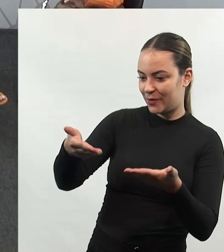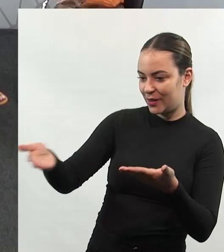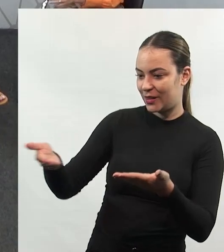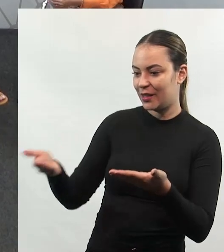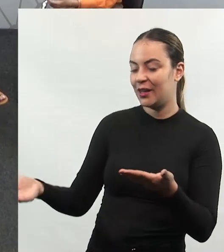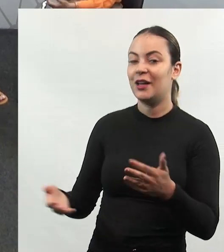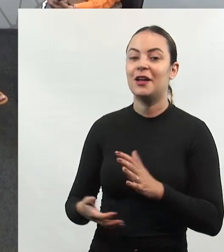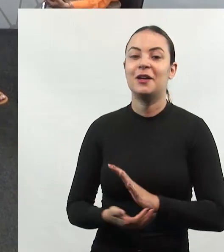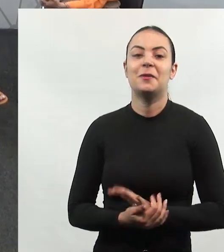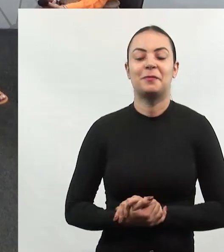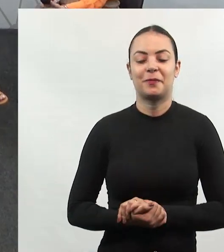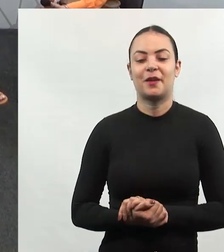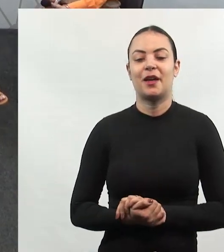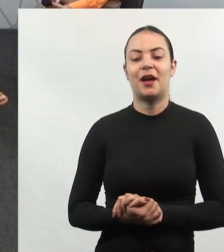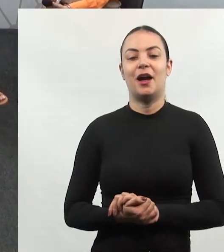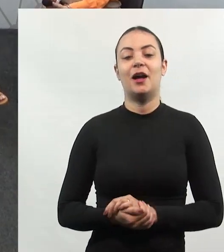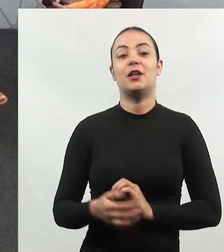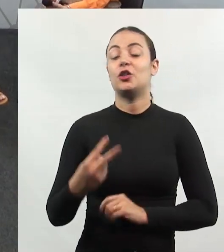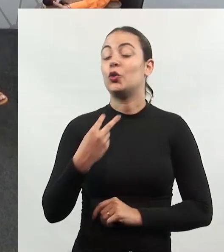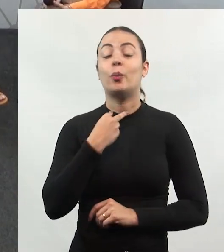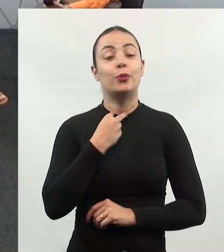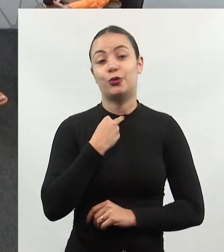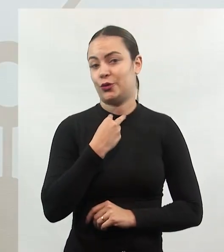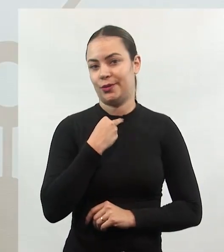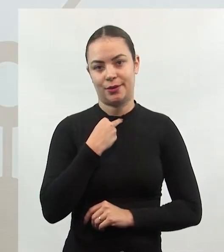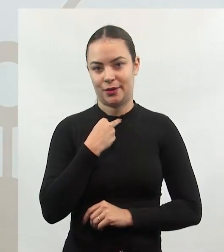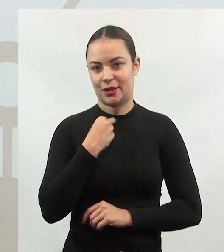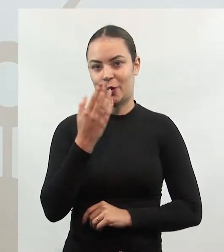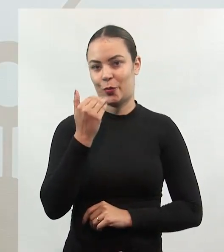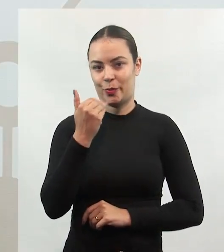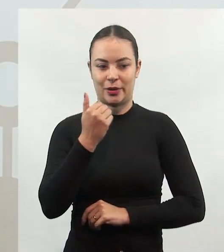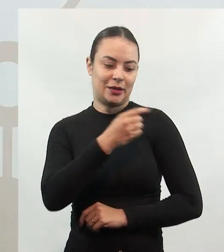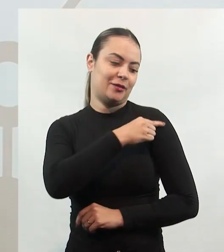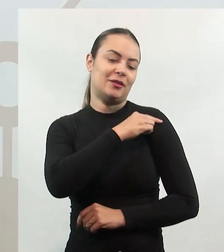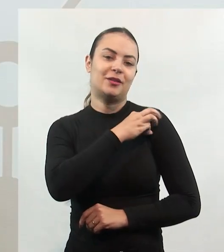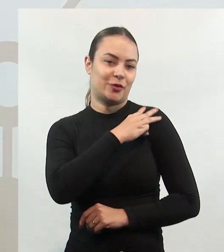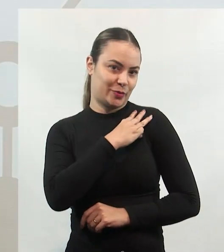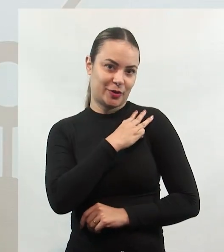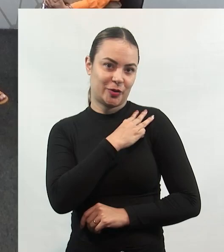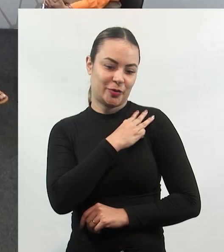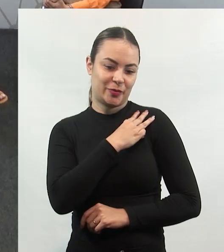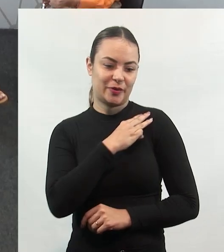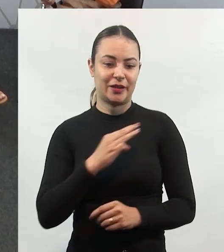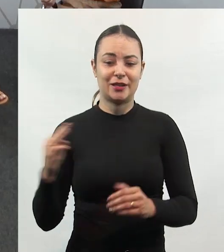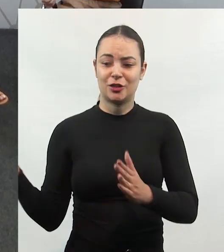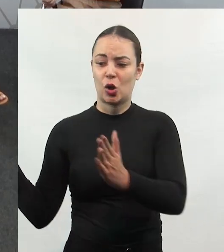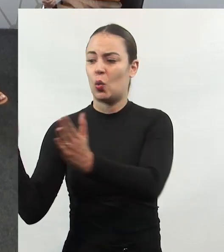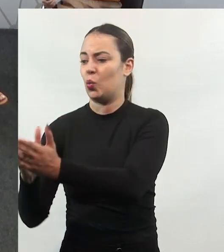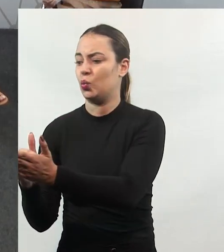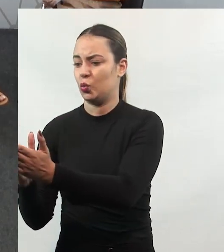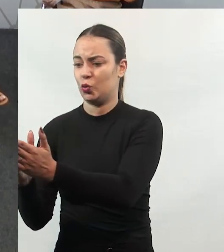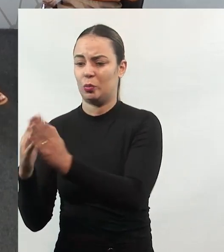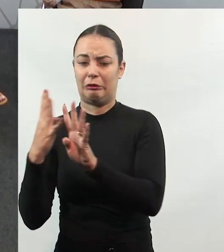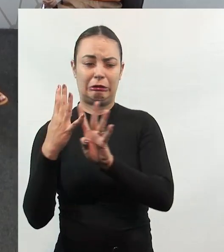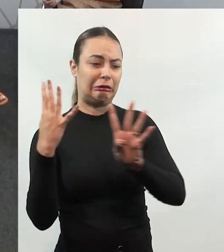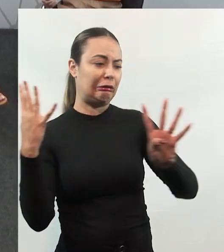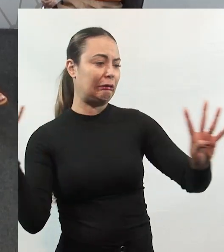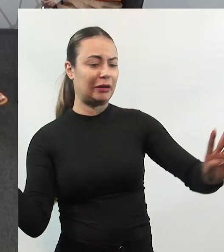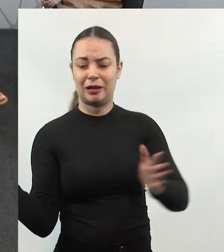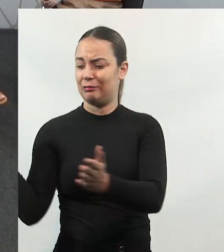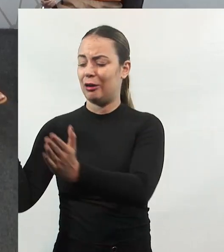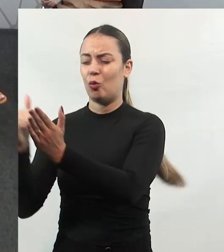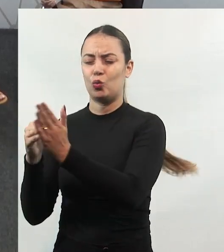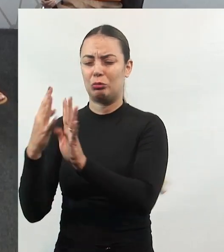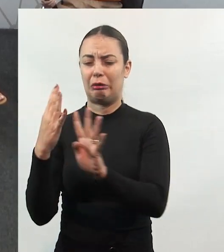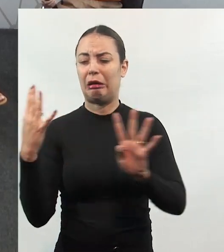adoro. Só de pensar naquele macarrão com sardinha, sabe? Aí a gente tinha sempre eleger a Miss